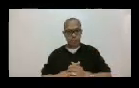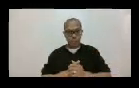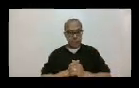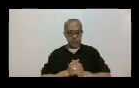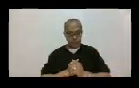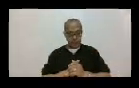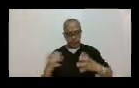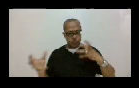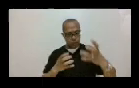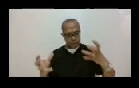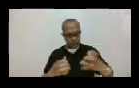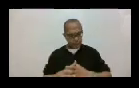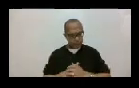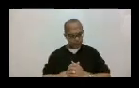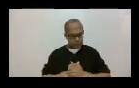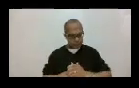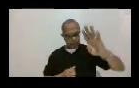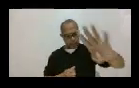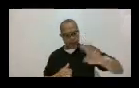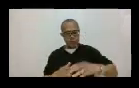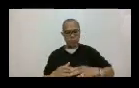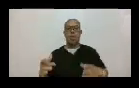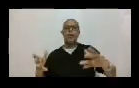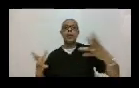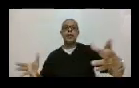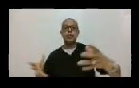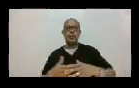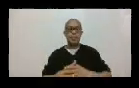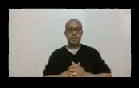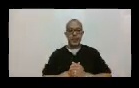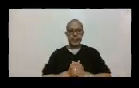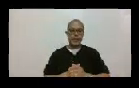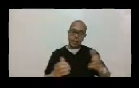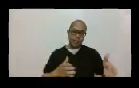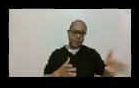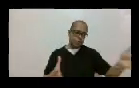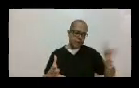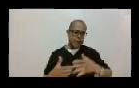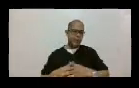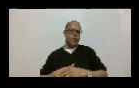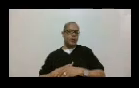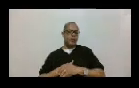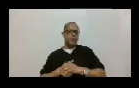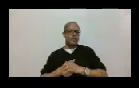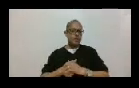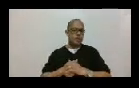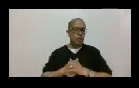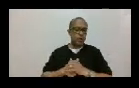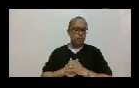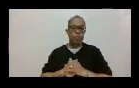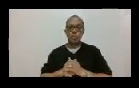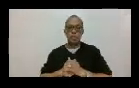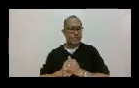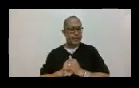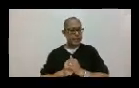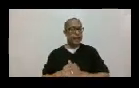diferentes unidades políticas como só entender um pouquinho de 14 ou que estudamos deles em particular o que nós